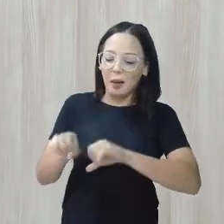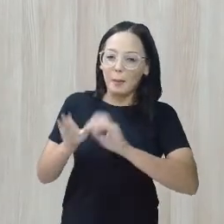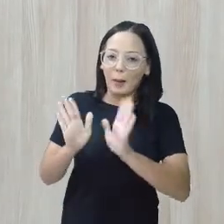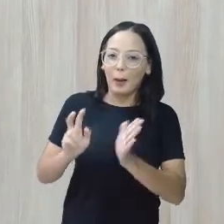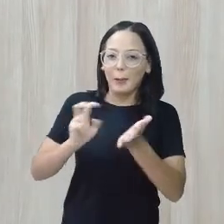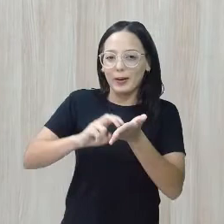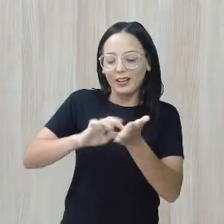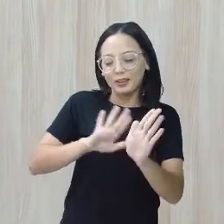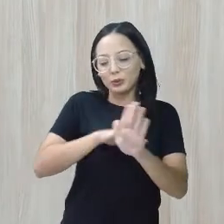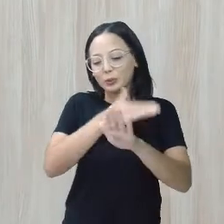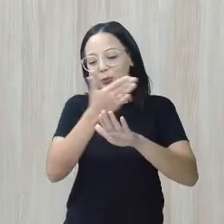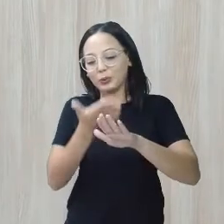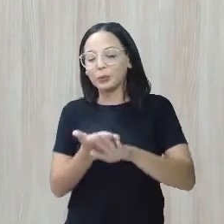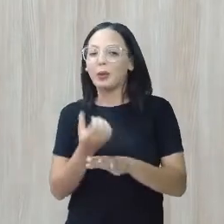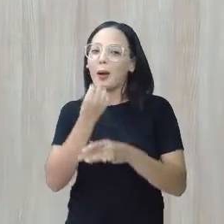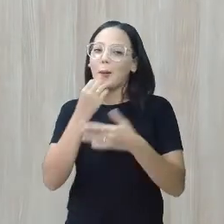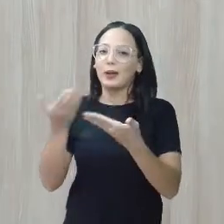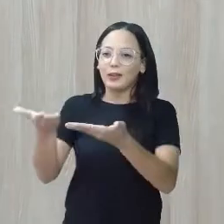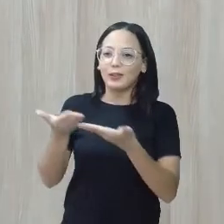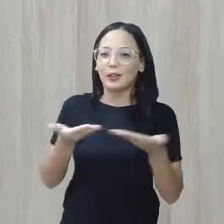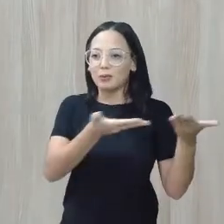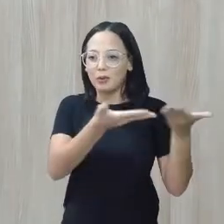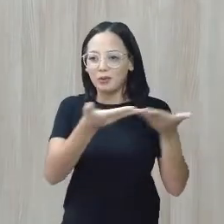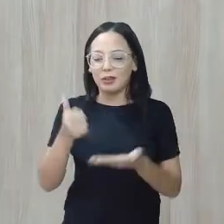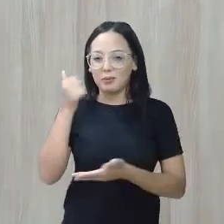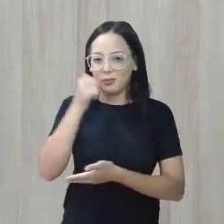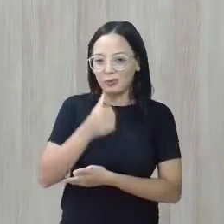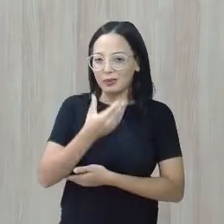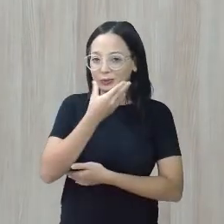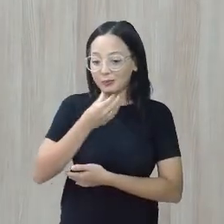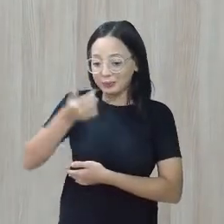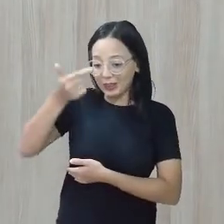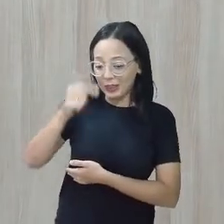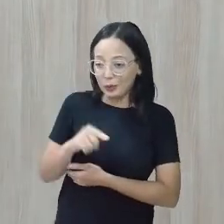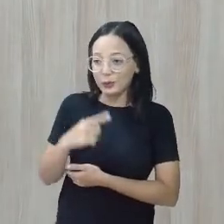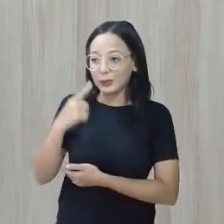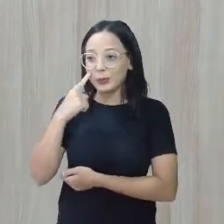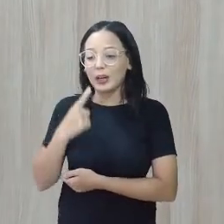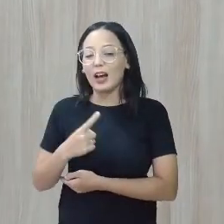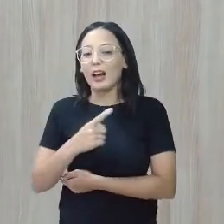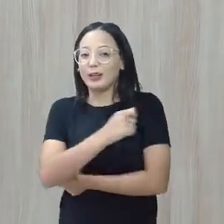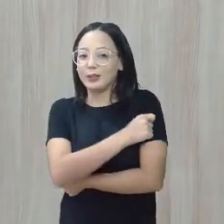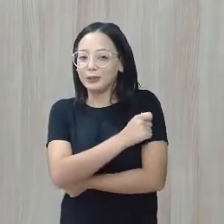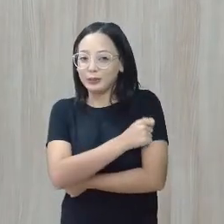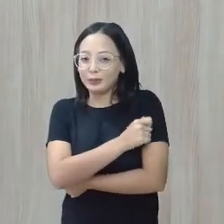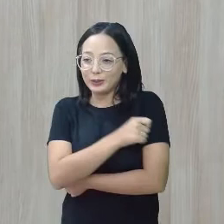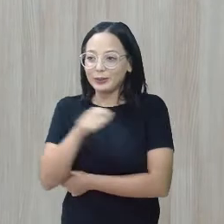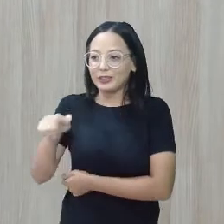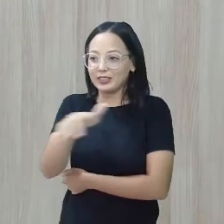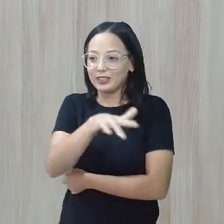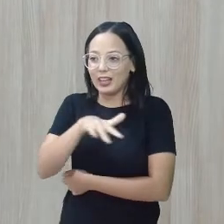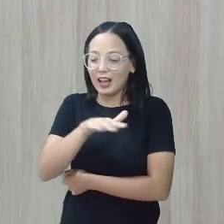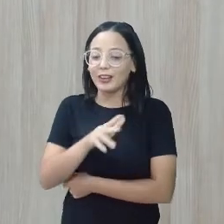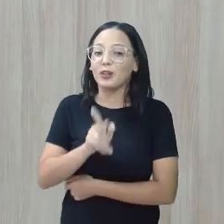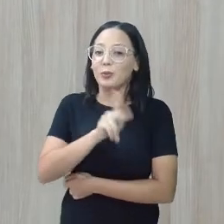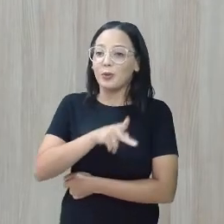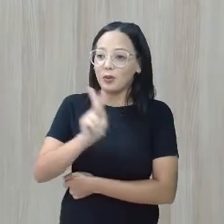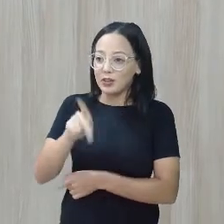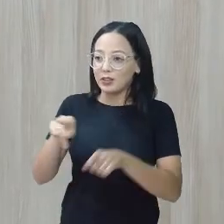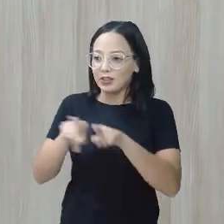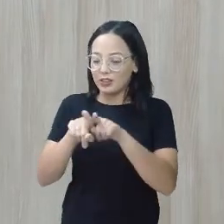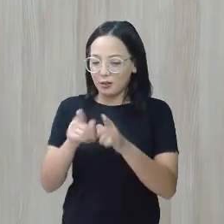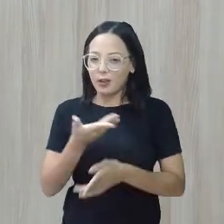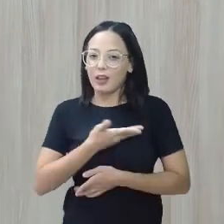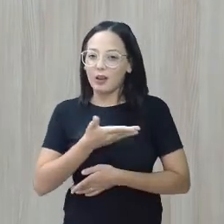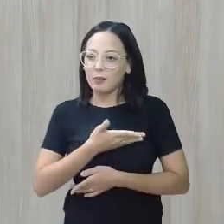lá, sejam bem-vindos e bem-vindas à nossa aula mais uma vez, né? Alunos e alunas da rede, professores e professoras colegas,